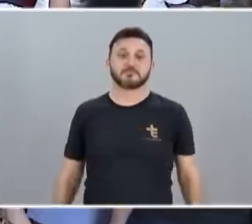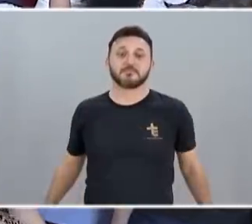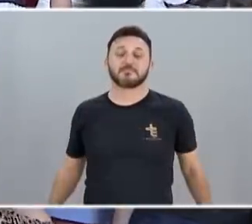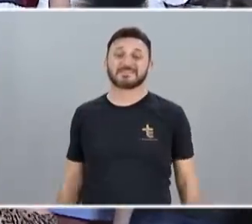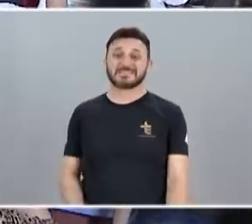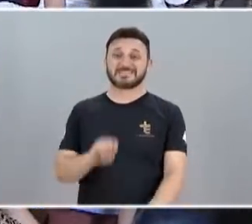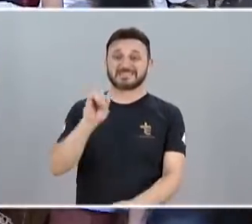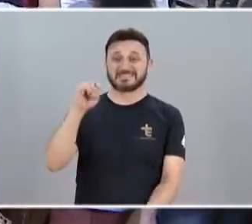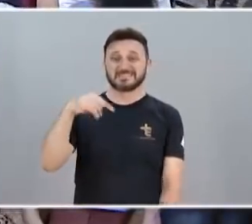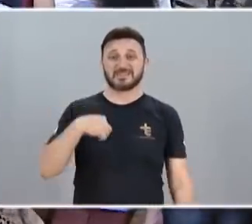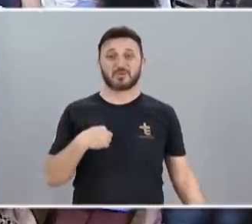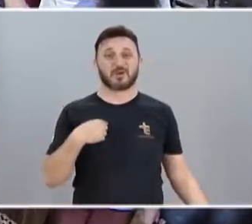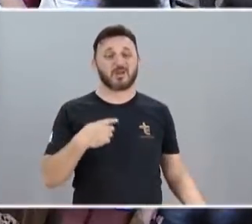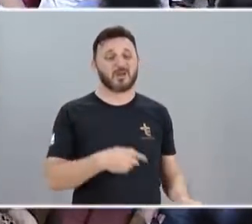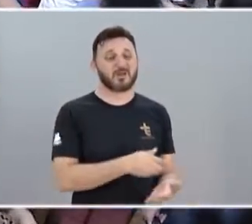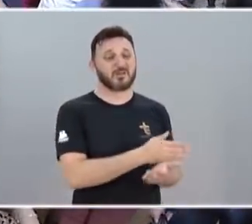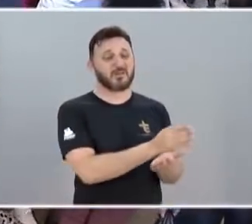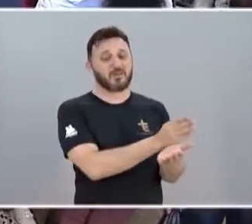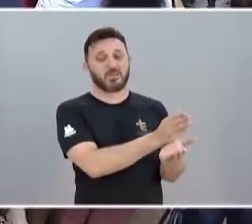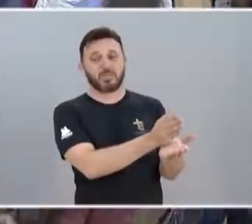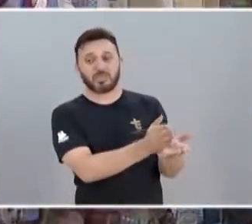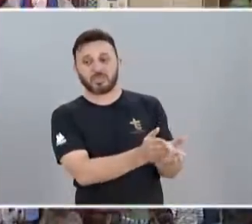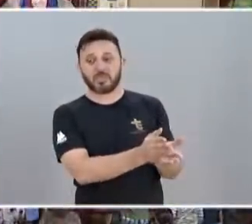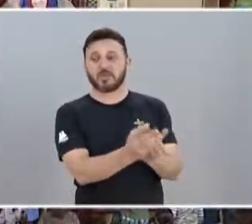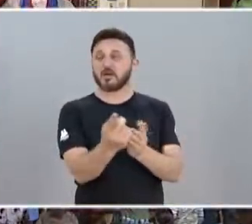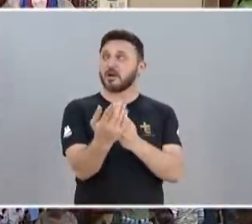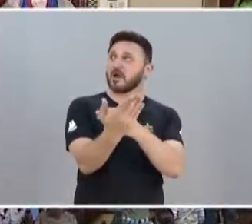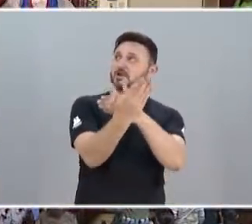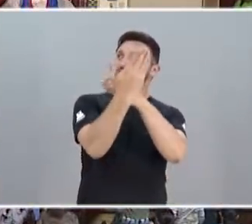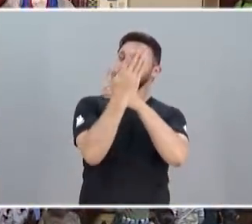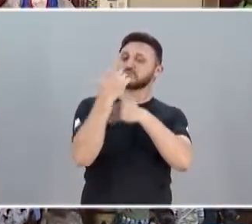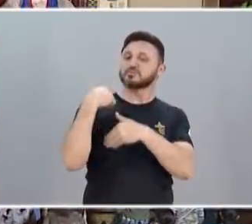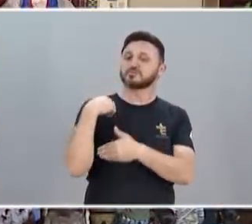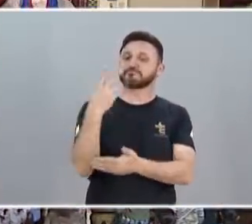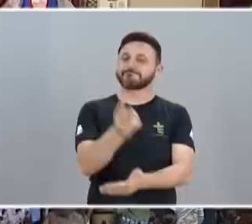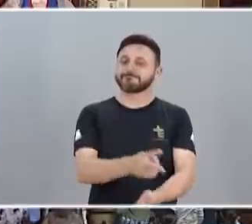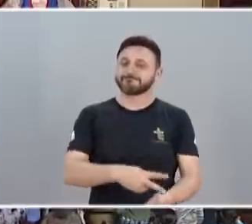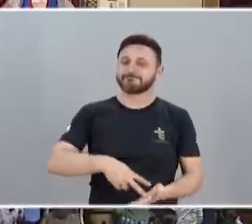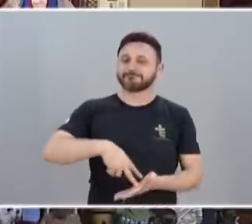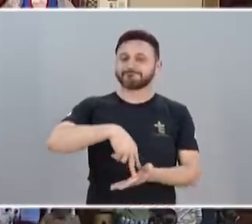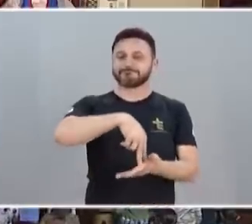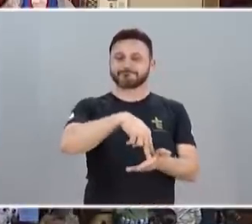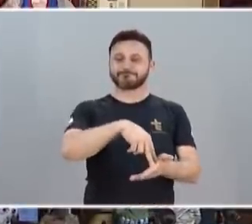fiel. Se eu cair, me ajude a